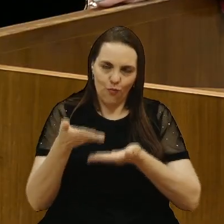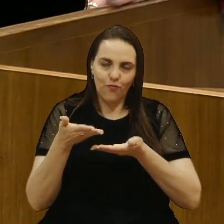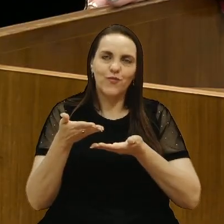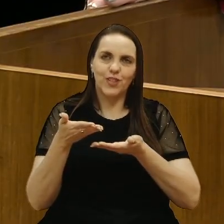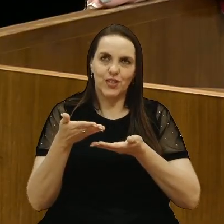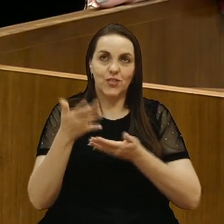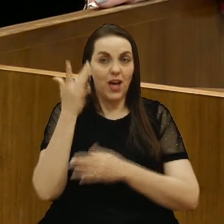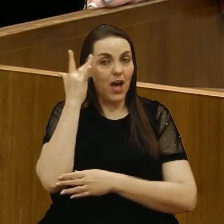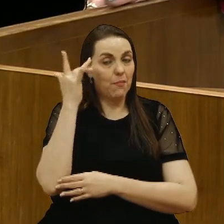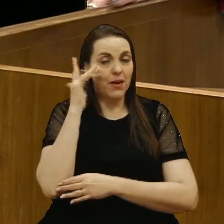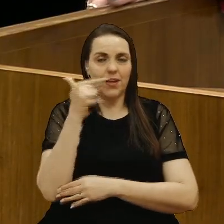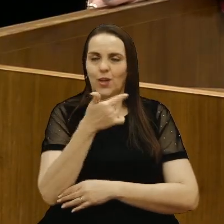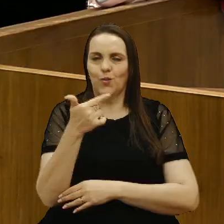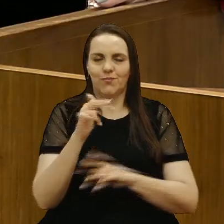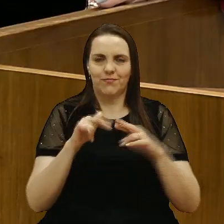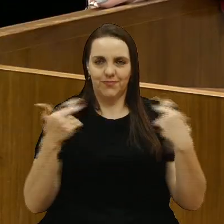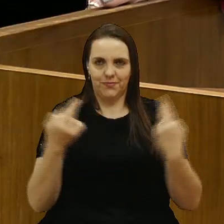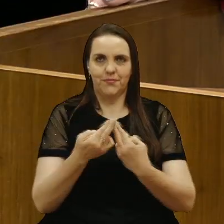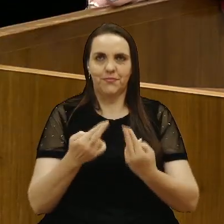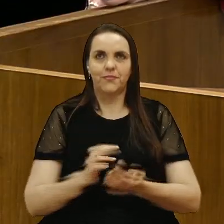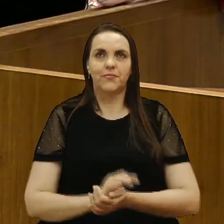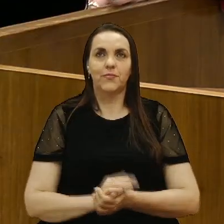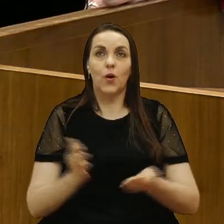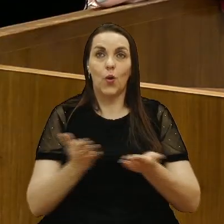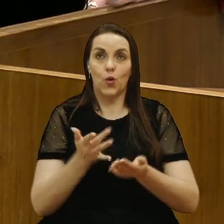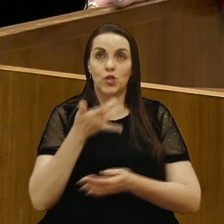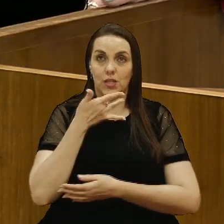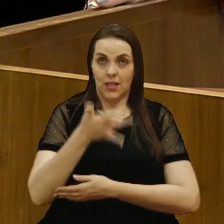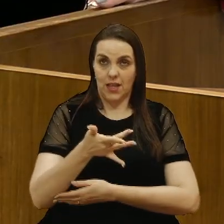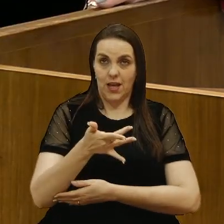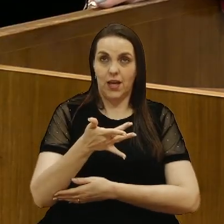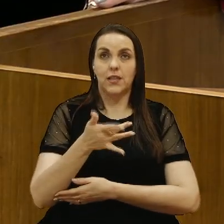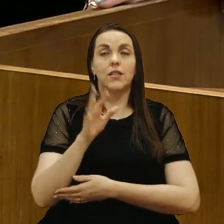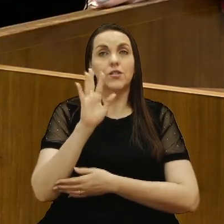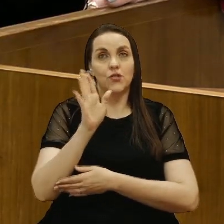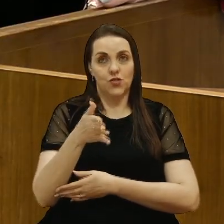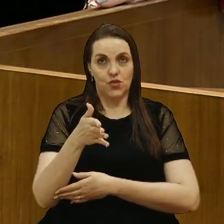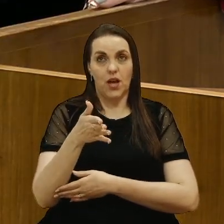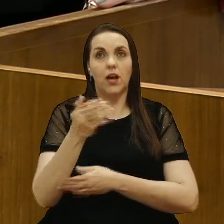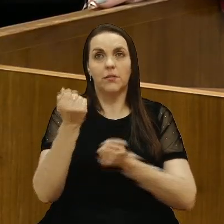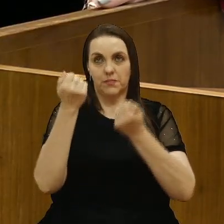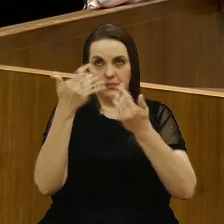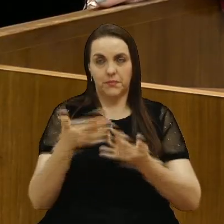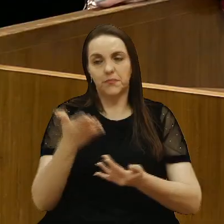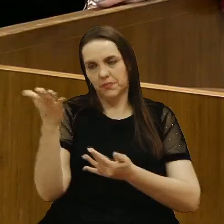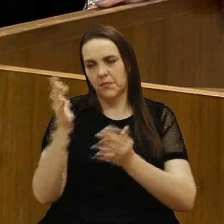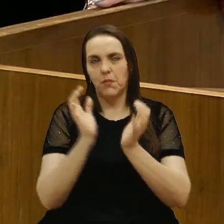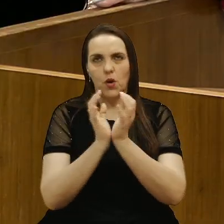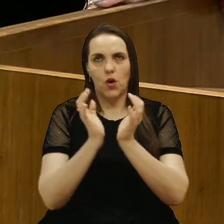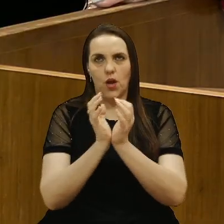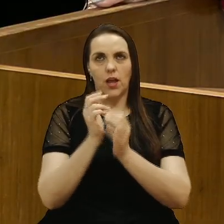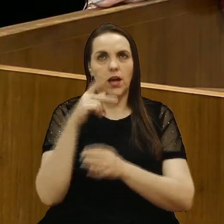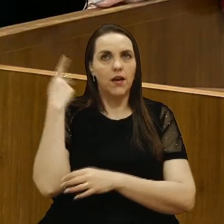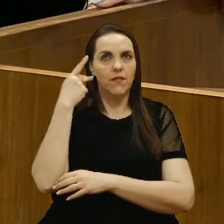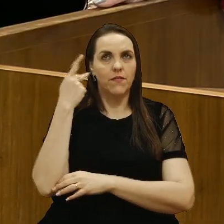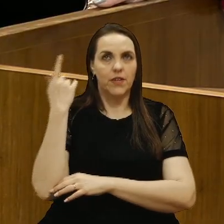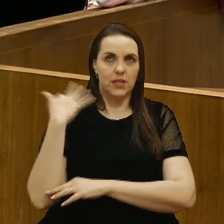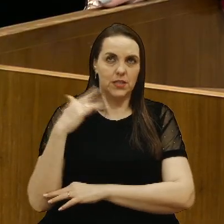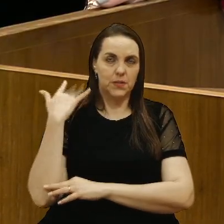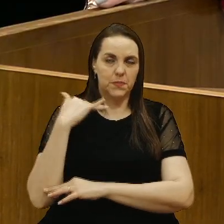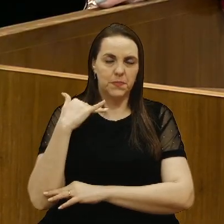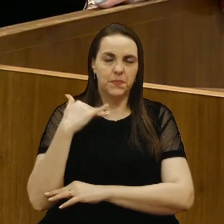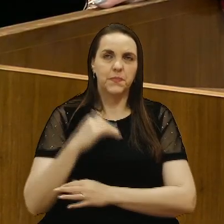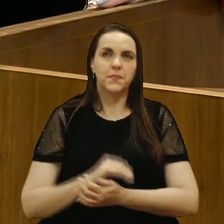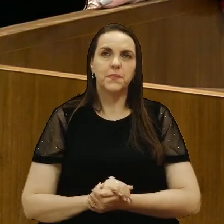que amanhã não teremos sessão. Hoje à tarde já foi feito aqui pela minha colega vereadora